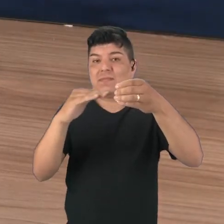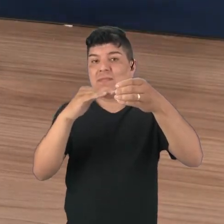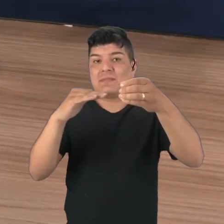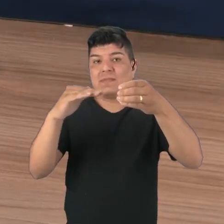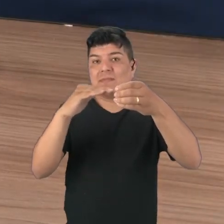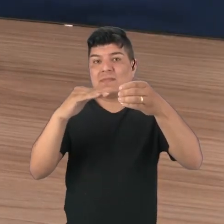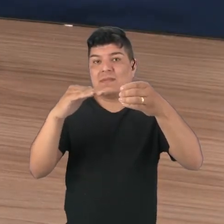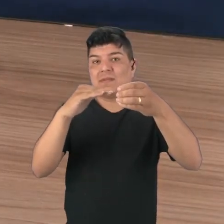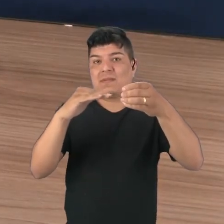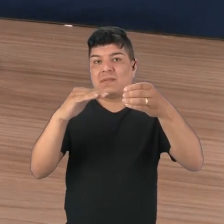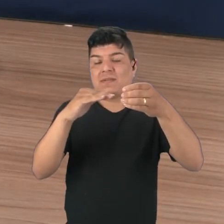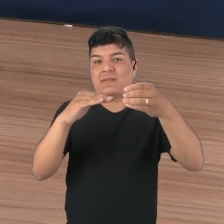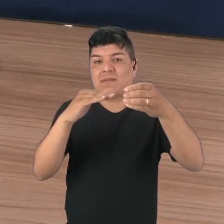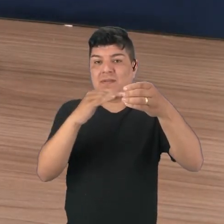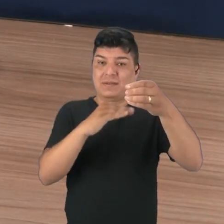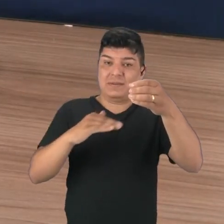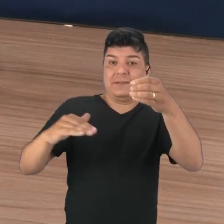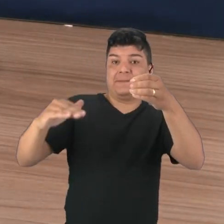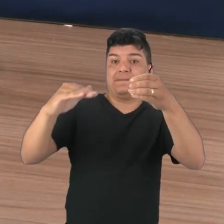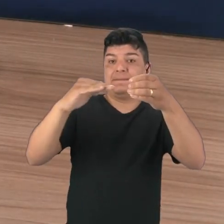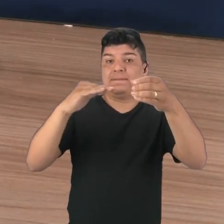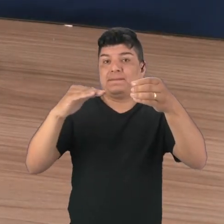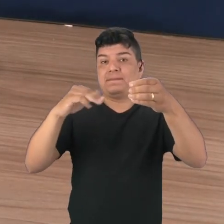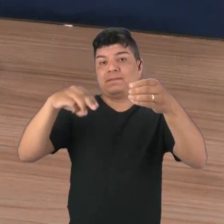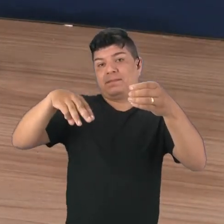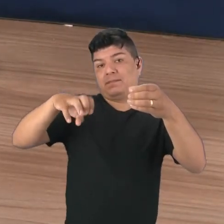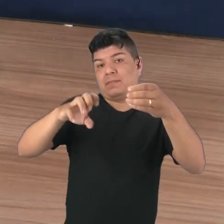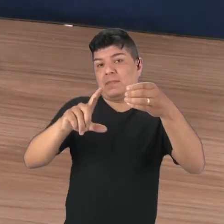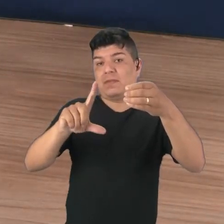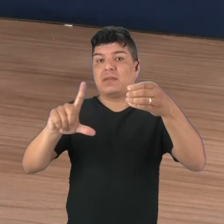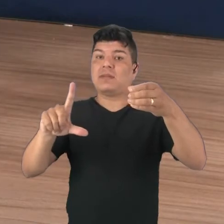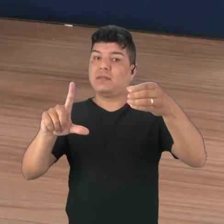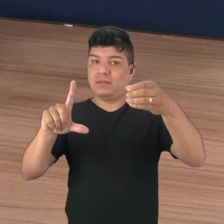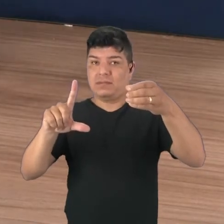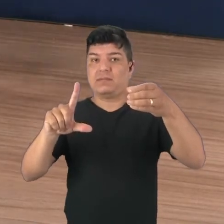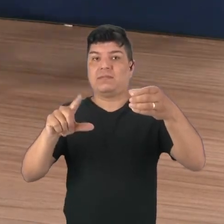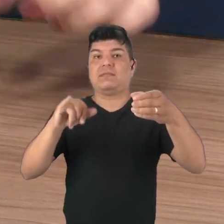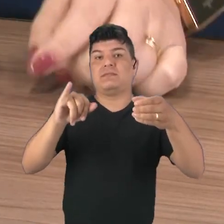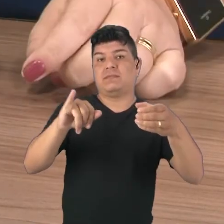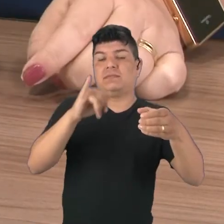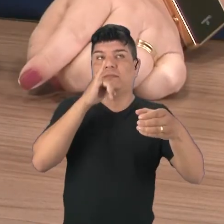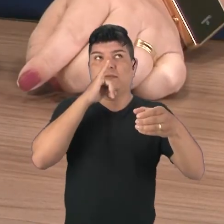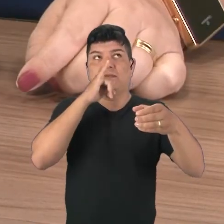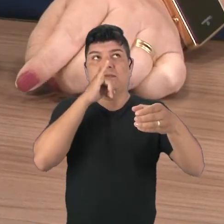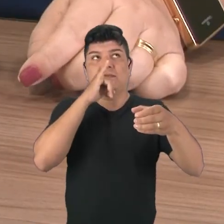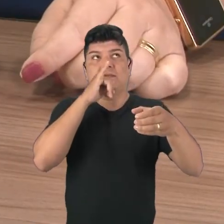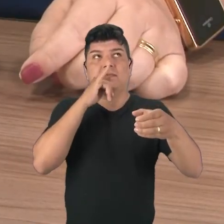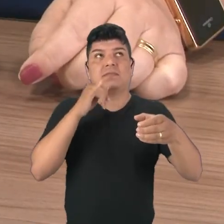ficou sobre o mel. Se eu pegar aqui uma tampinha